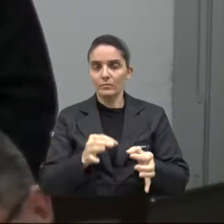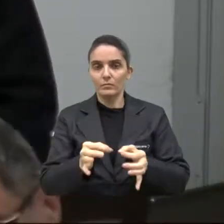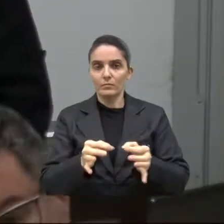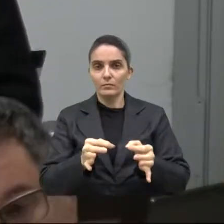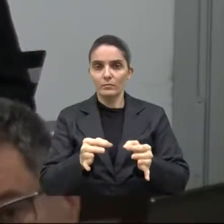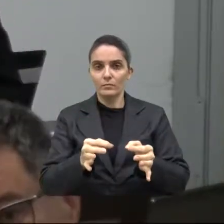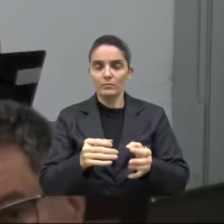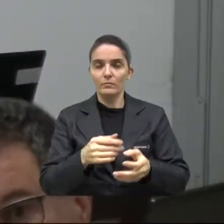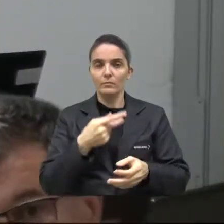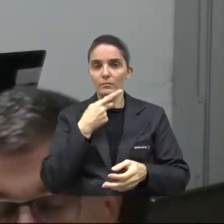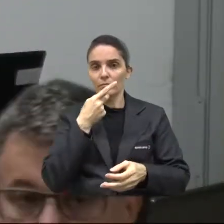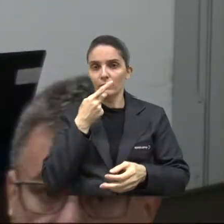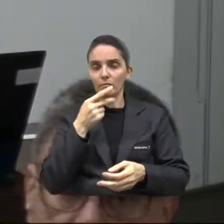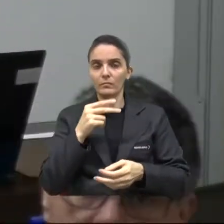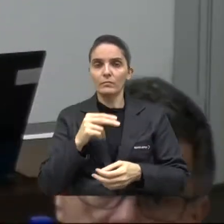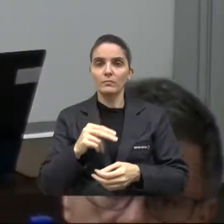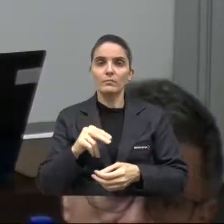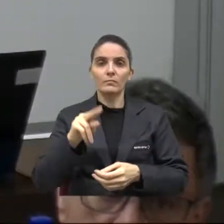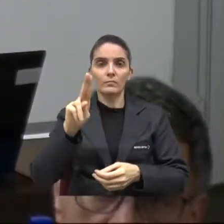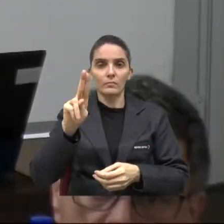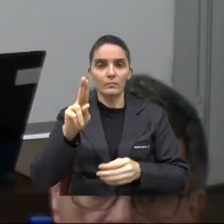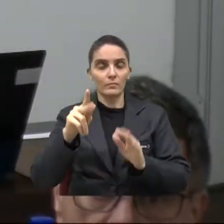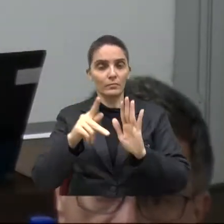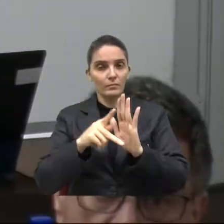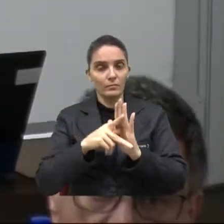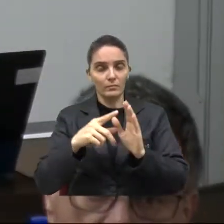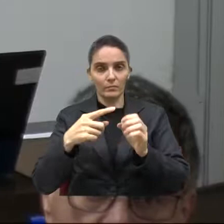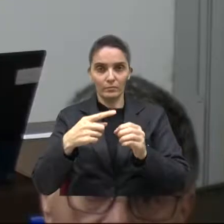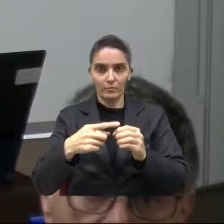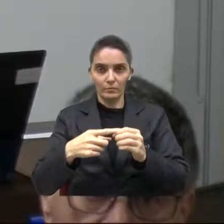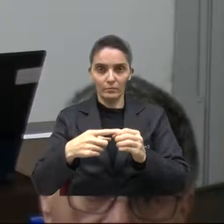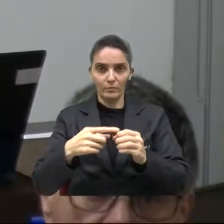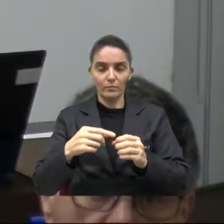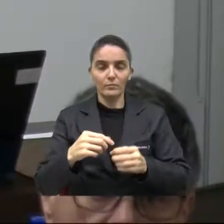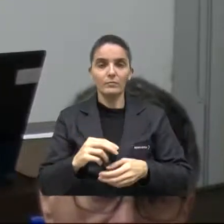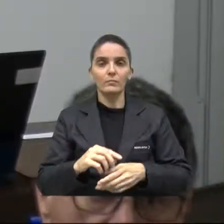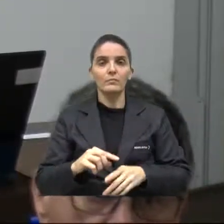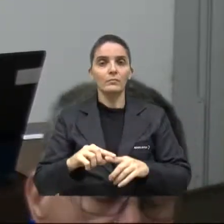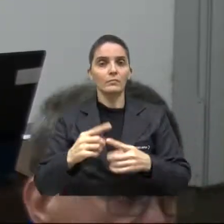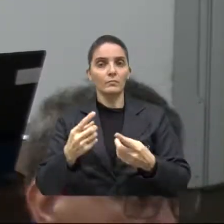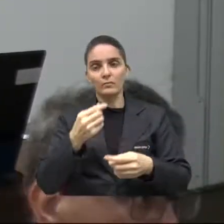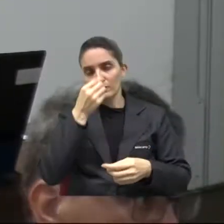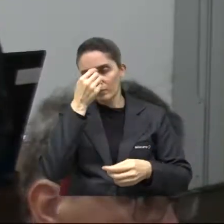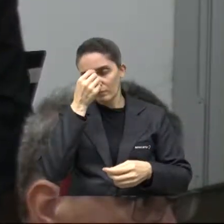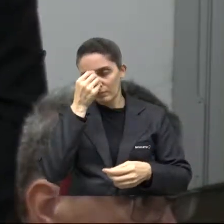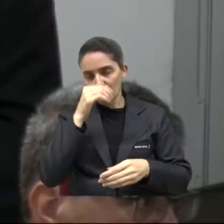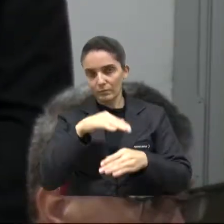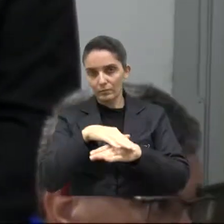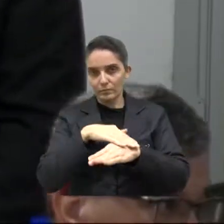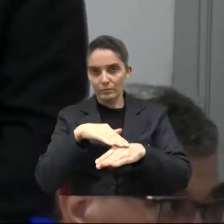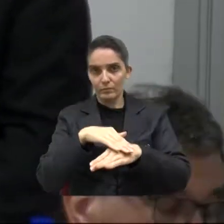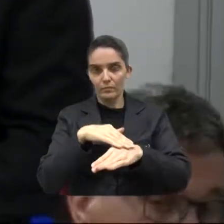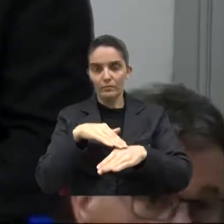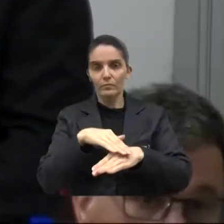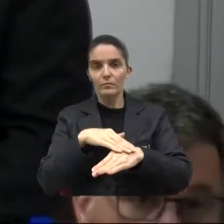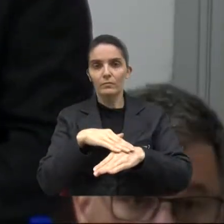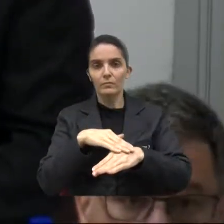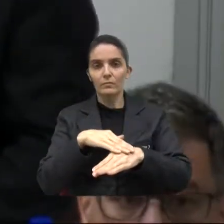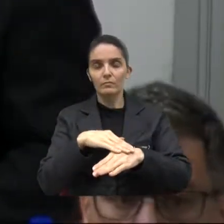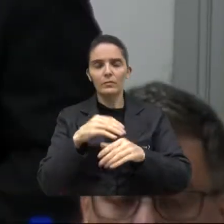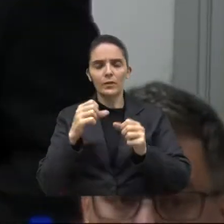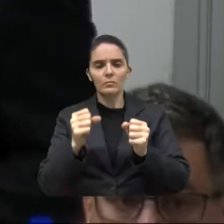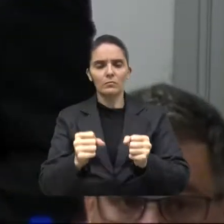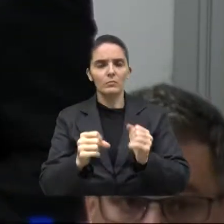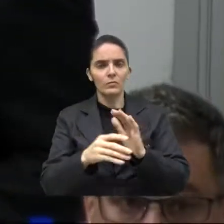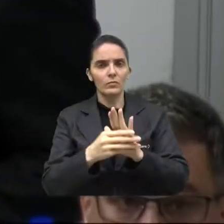colocado em unidade do município, unidade de valor do município. O Jorge veio conversar comigo e eu falei para ele, não, pode apresentar a